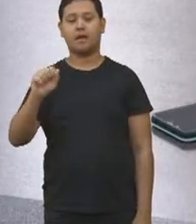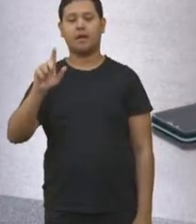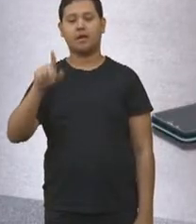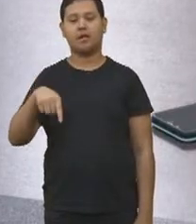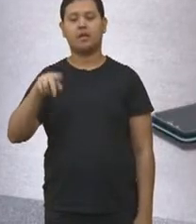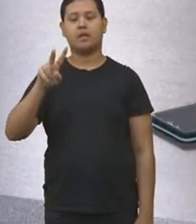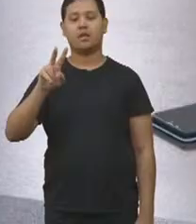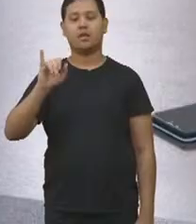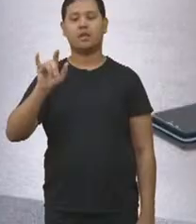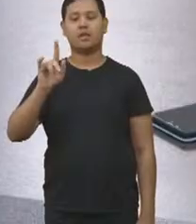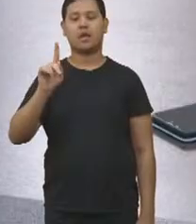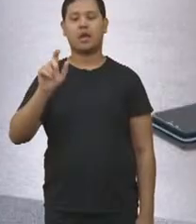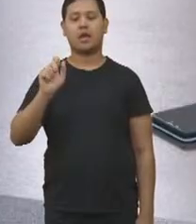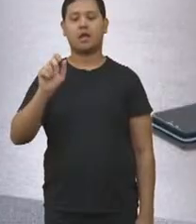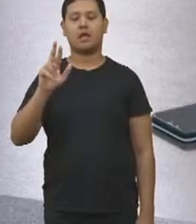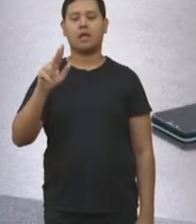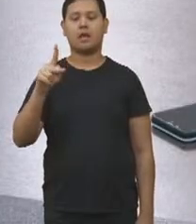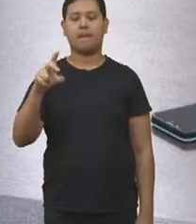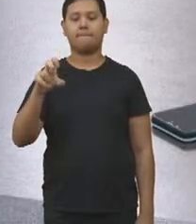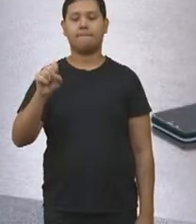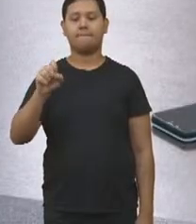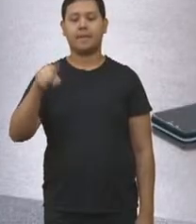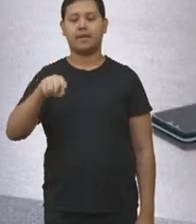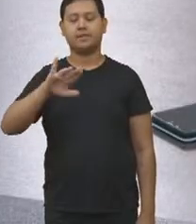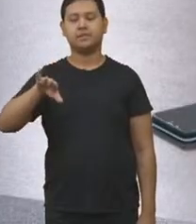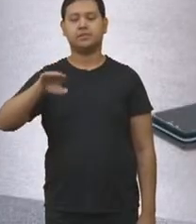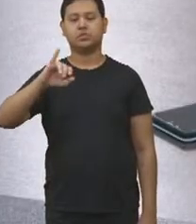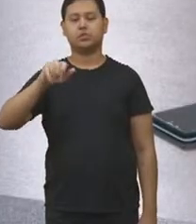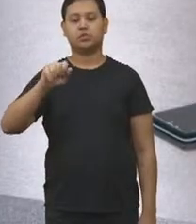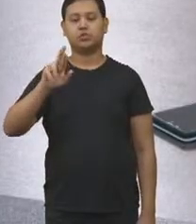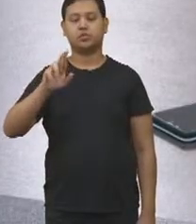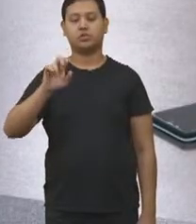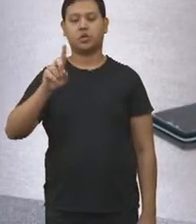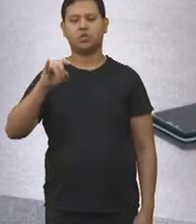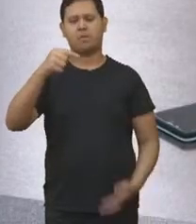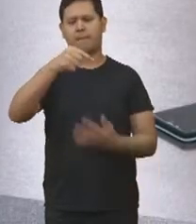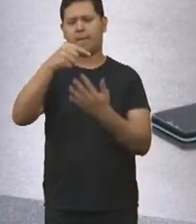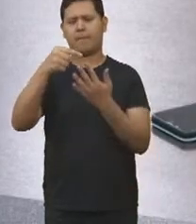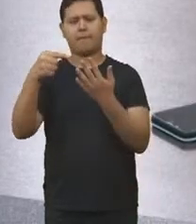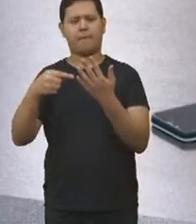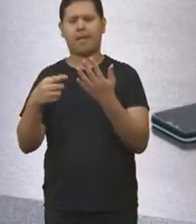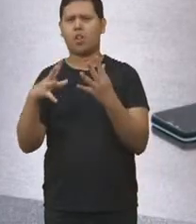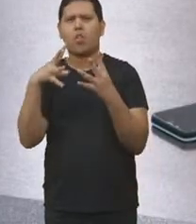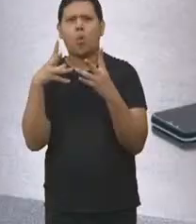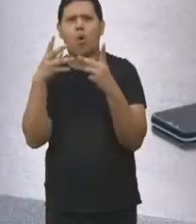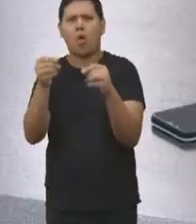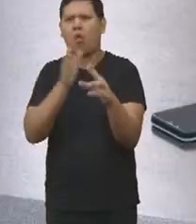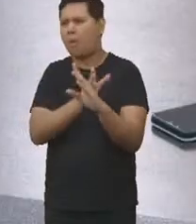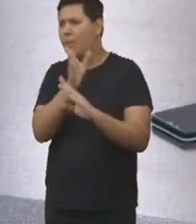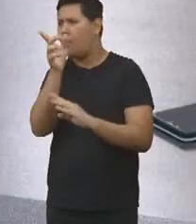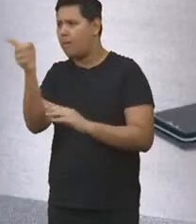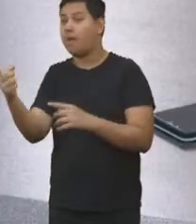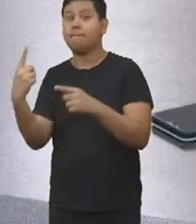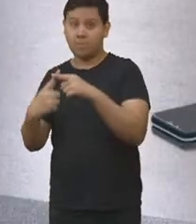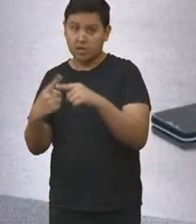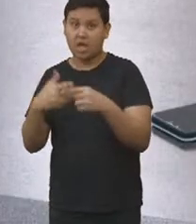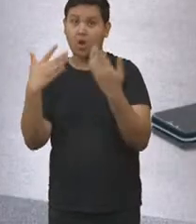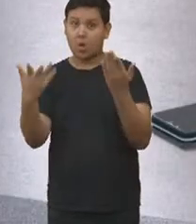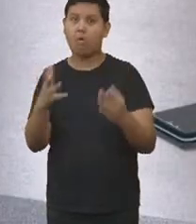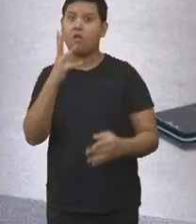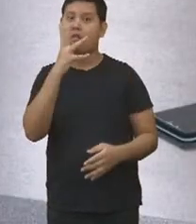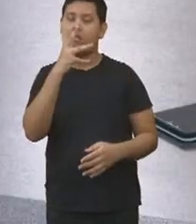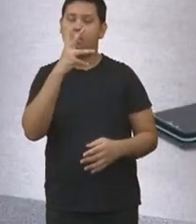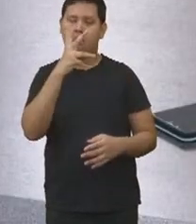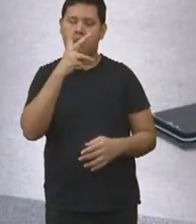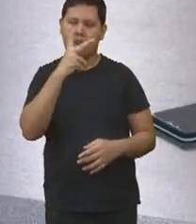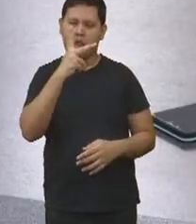Igarapés, Cidade de Salvador, Jardim Paraíso, todo mundo vai para lá, porque quando demora a consulta do Dr.